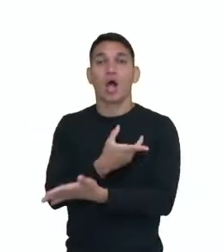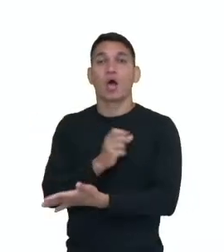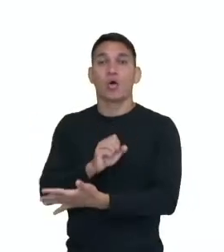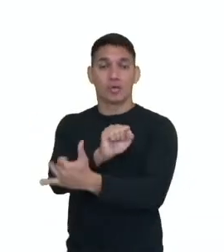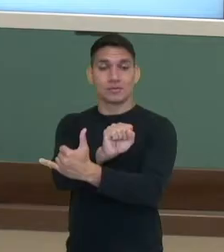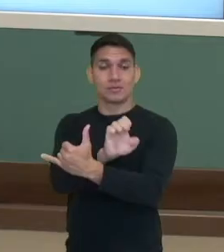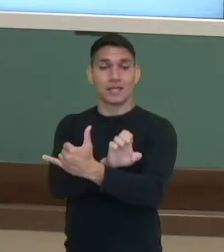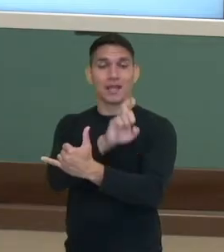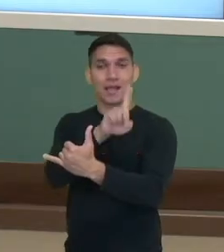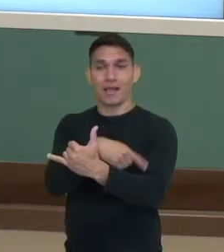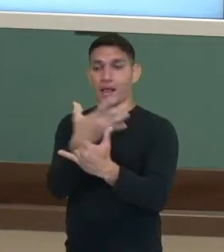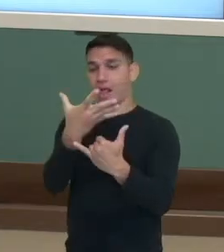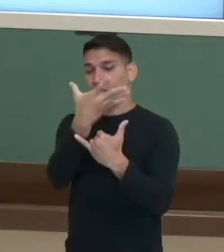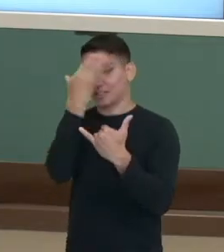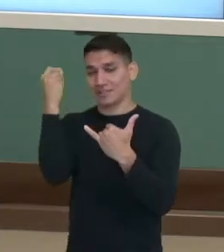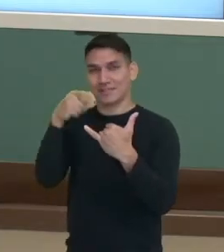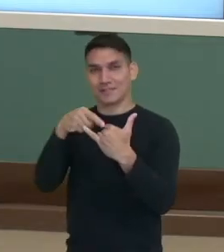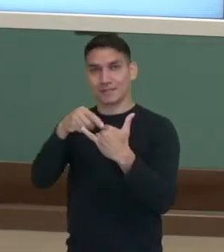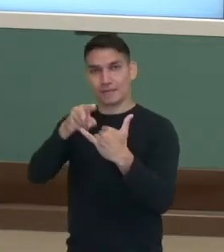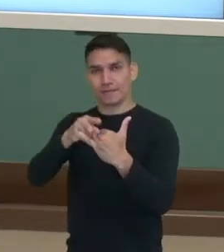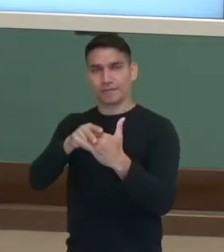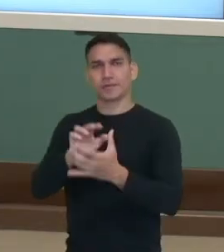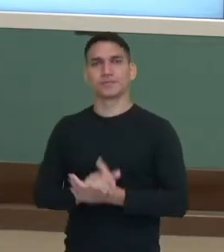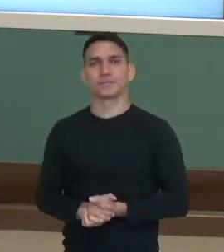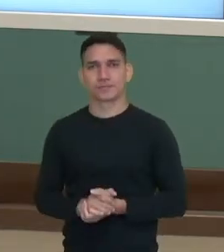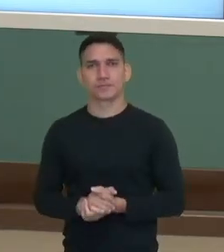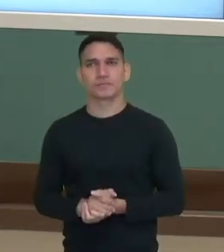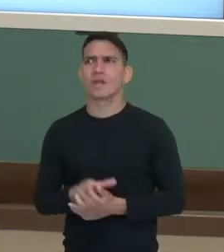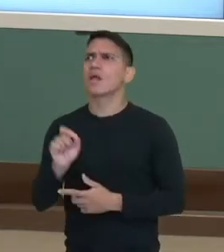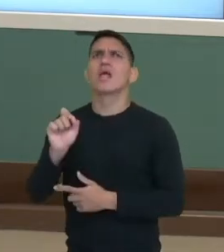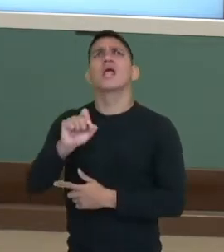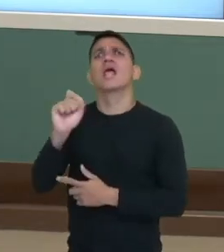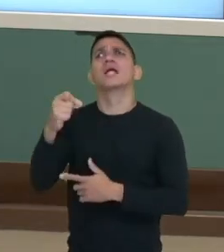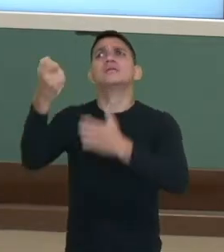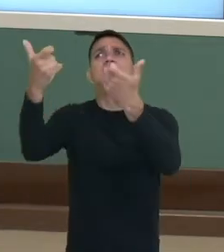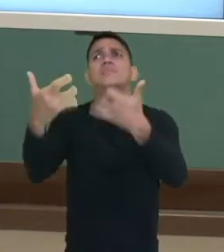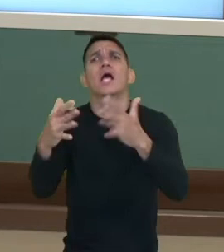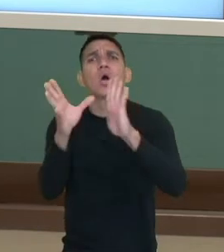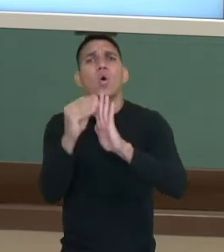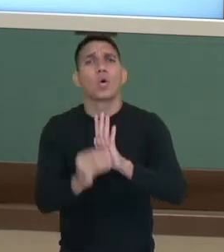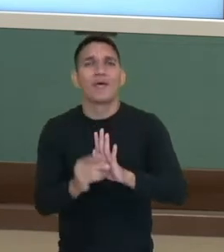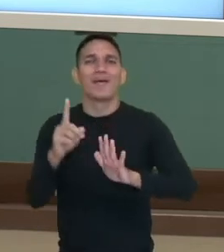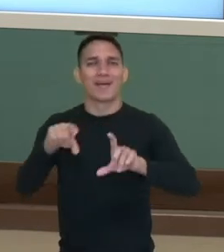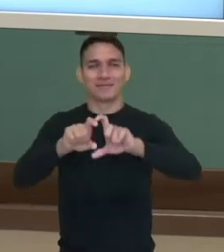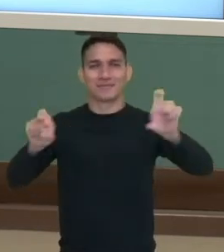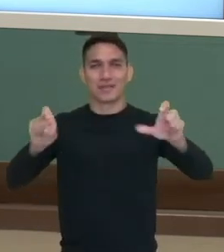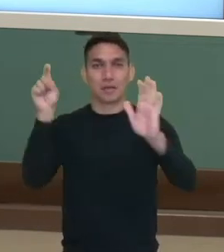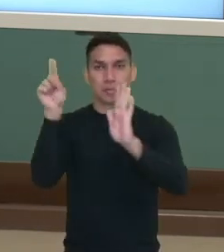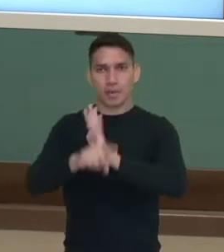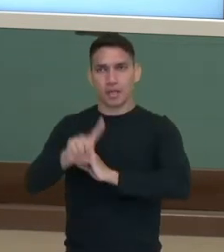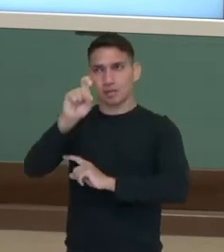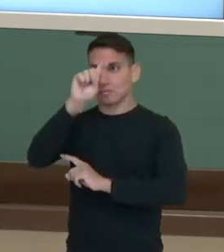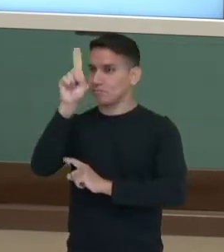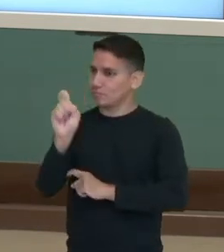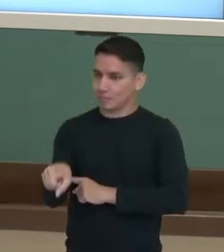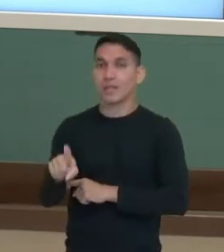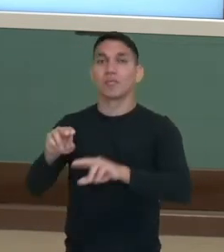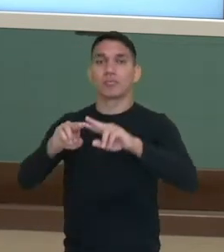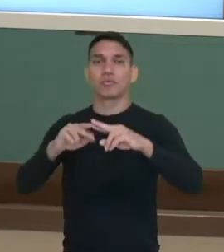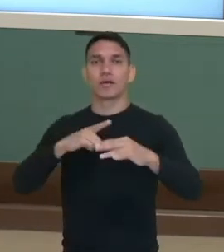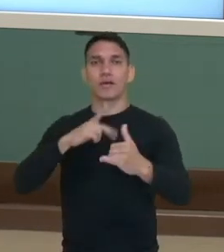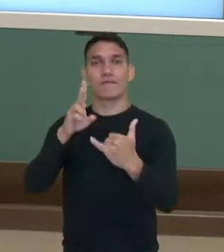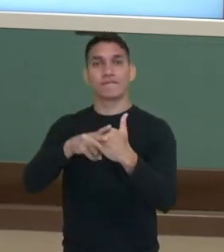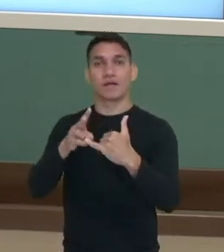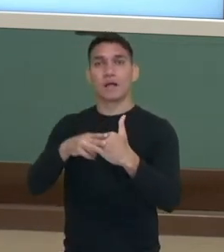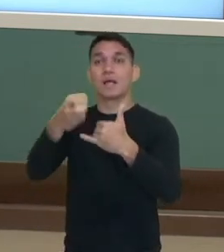do verbo esqueceram. E quem nos explicará o conteúdo? Uma frase interrogativa. Temos o verbo explicará, o pronome